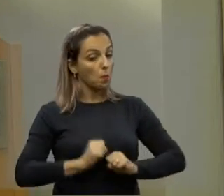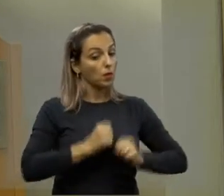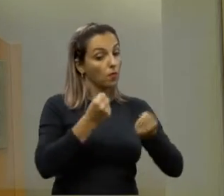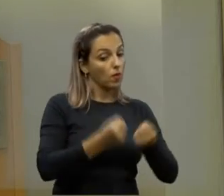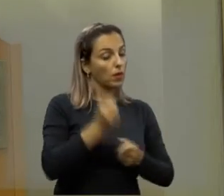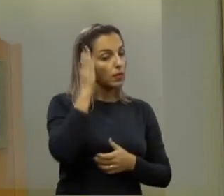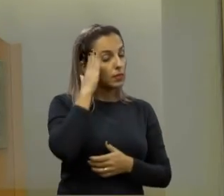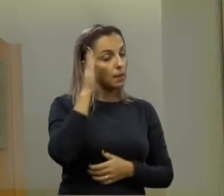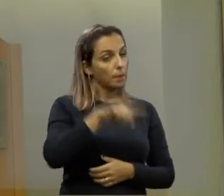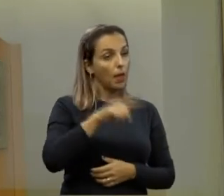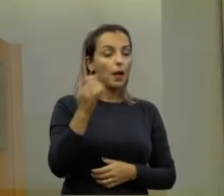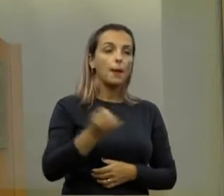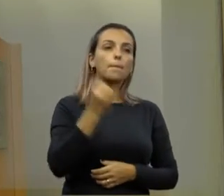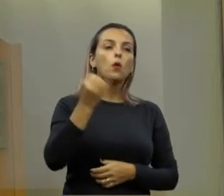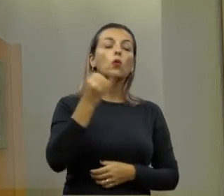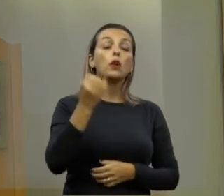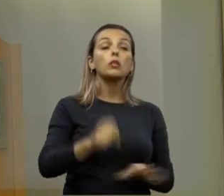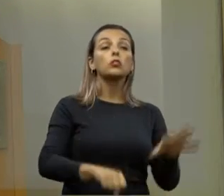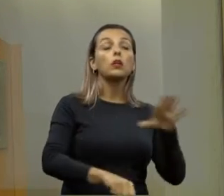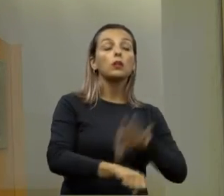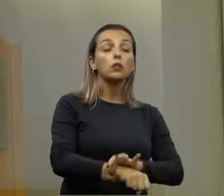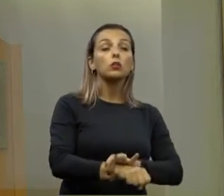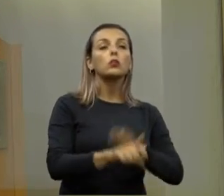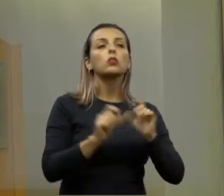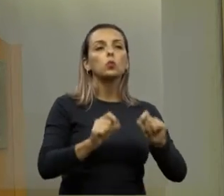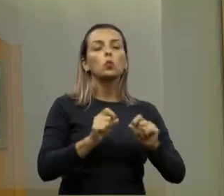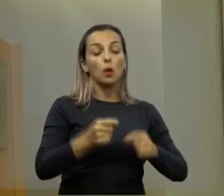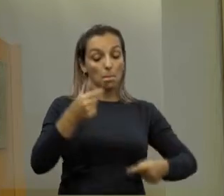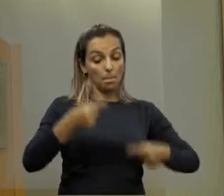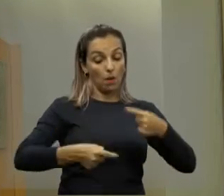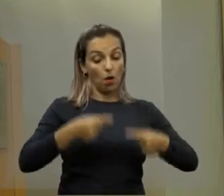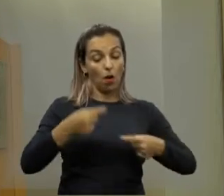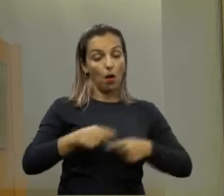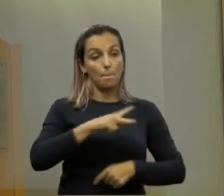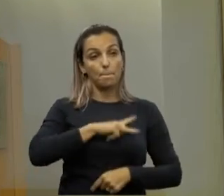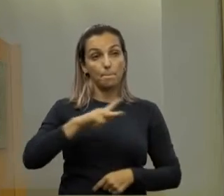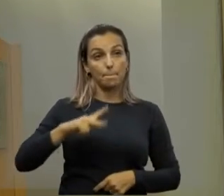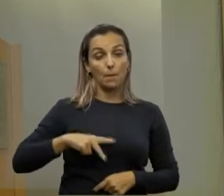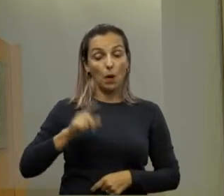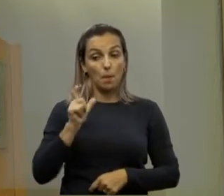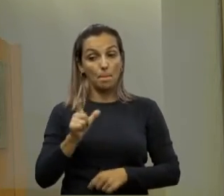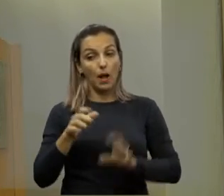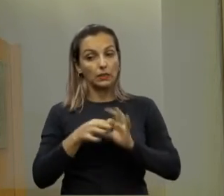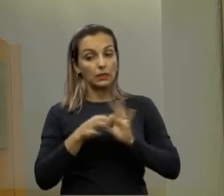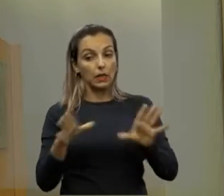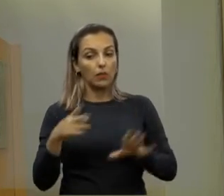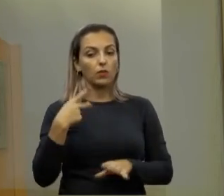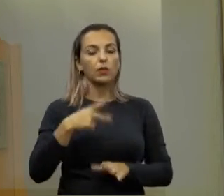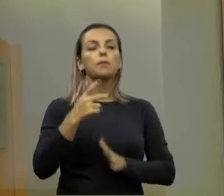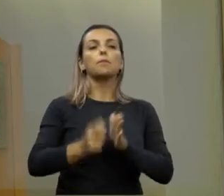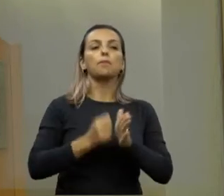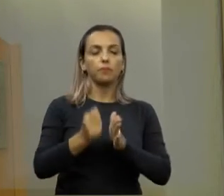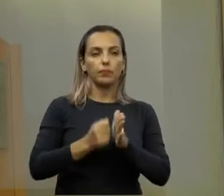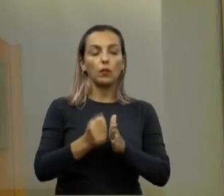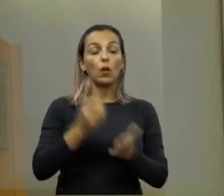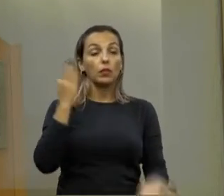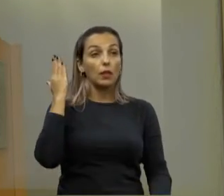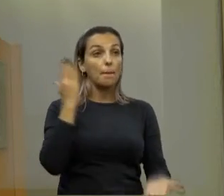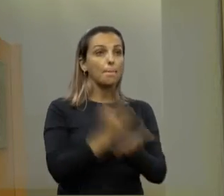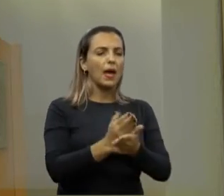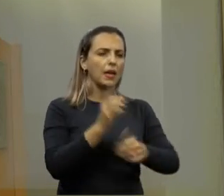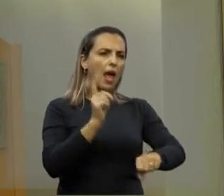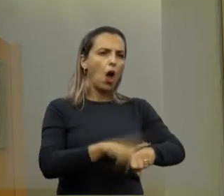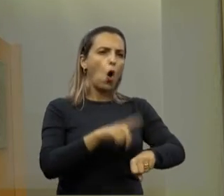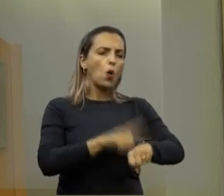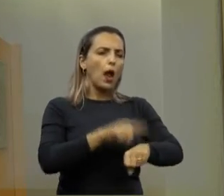importância disso a gente conseguir garantir a política pública do passe livre na nossa cidade para gente acabar com a restrição